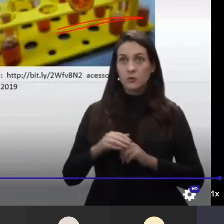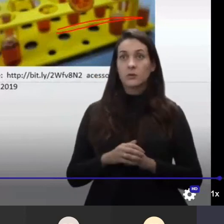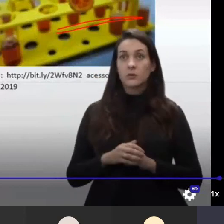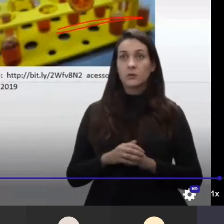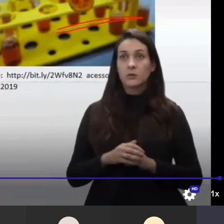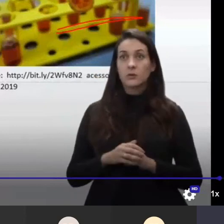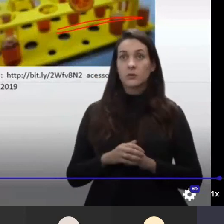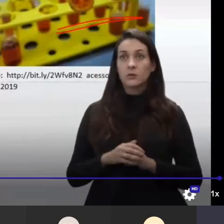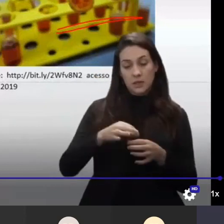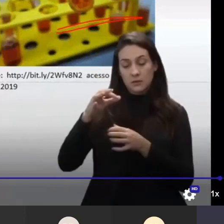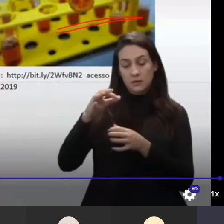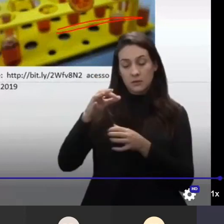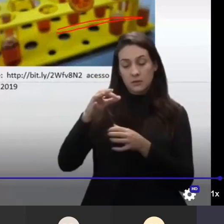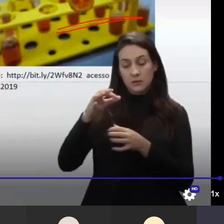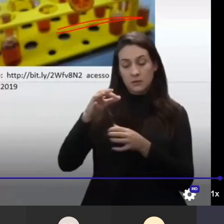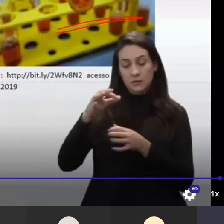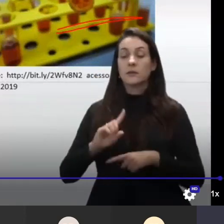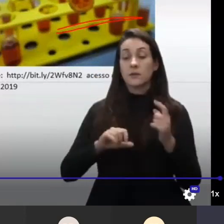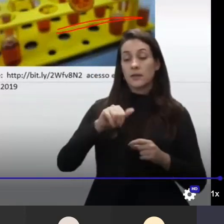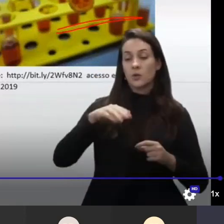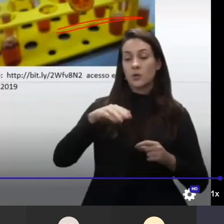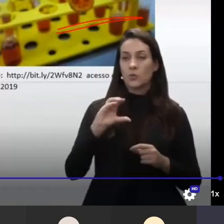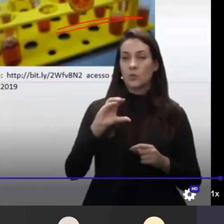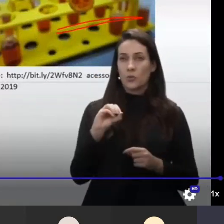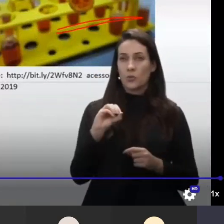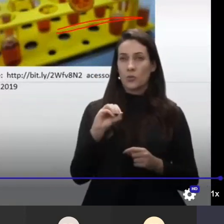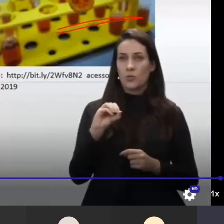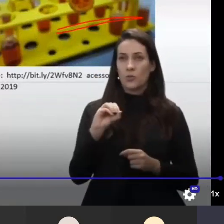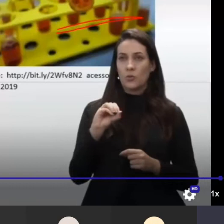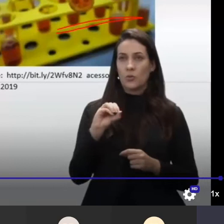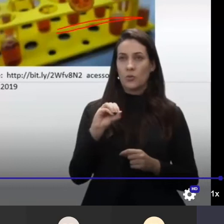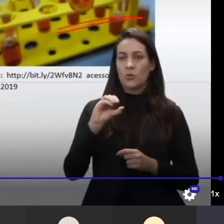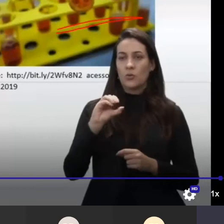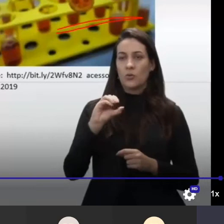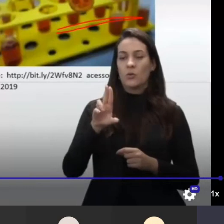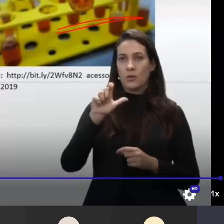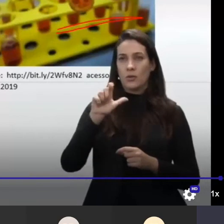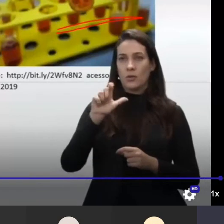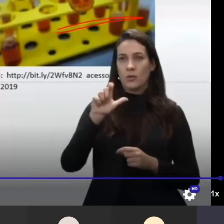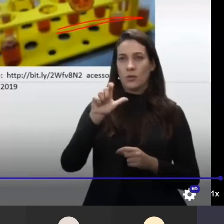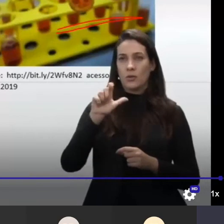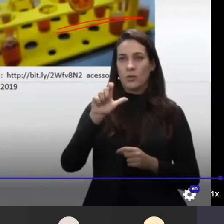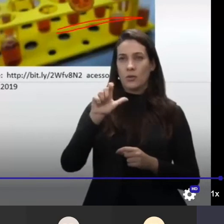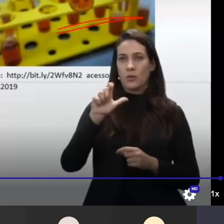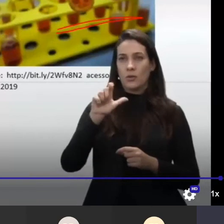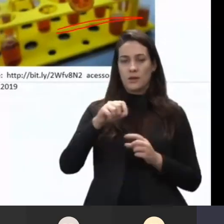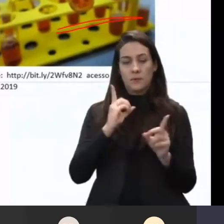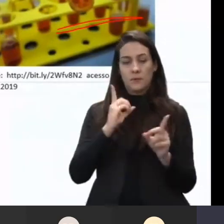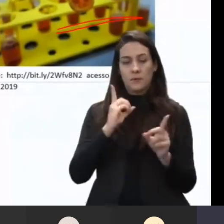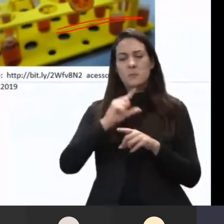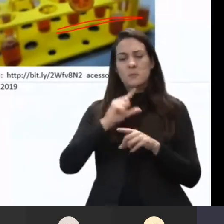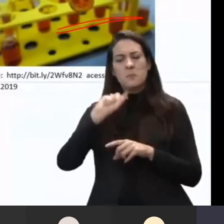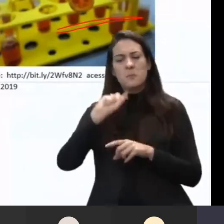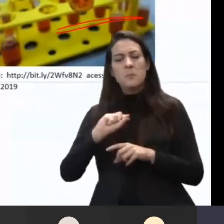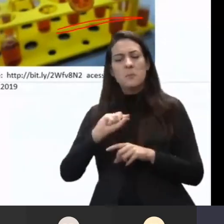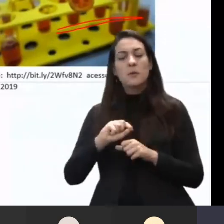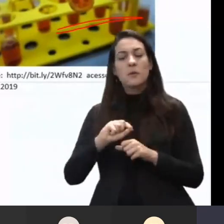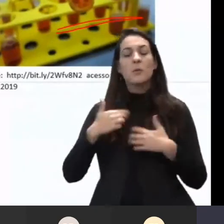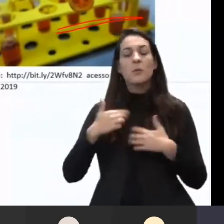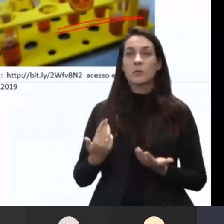hipocloreto de sódio, e aí vai inocular a bactéria e vai ver qual que é a mínima concentração que